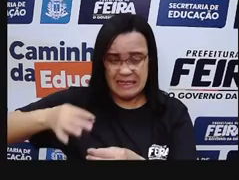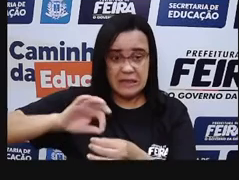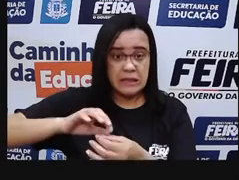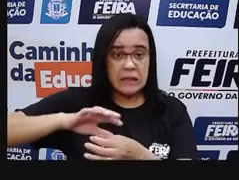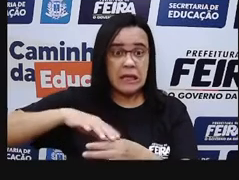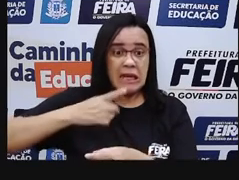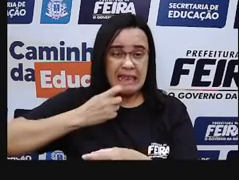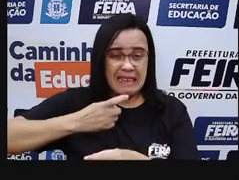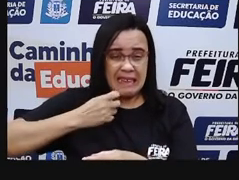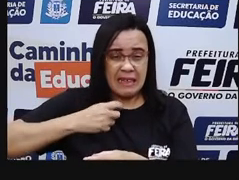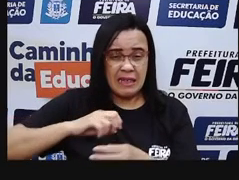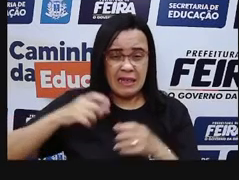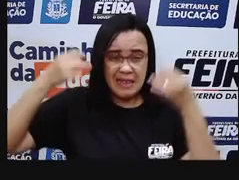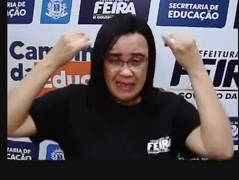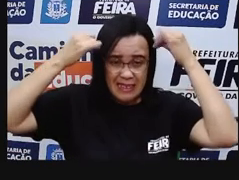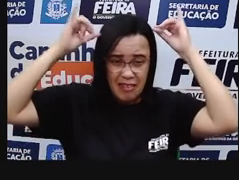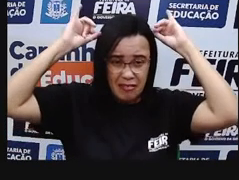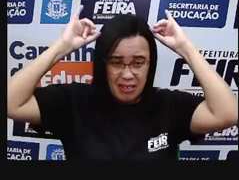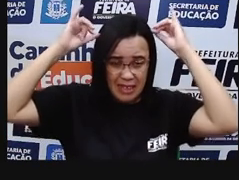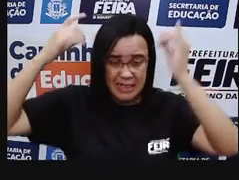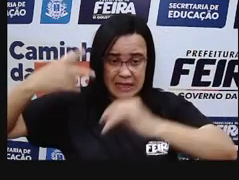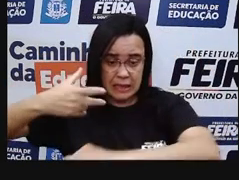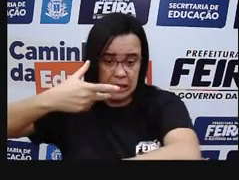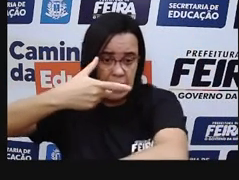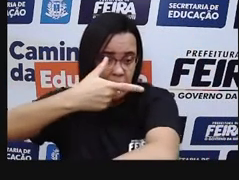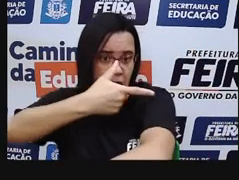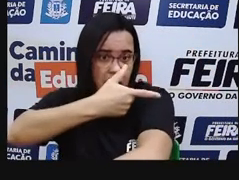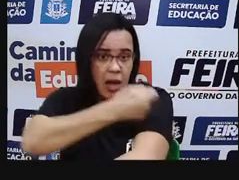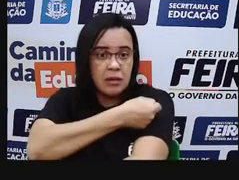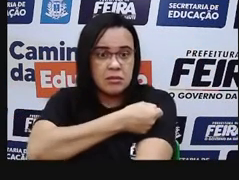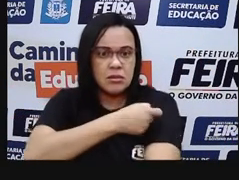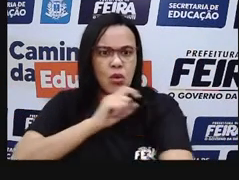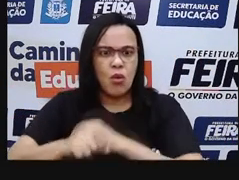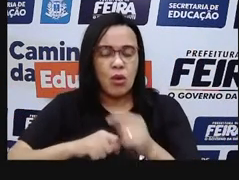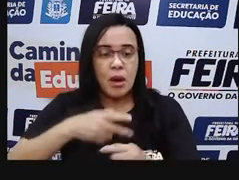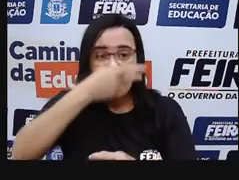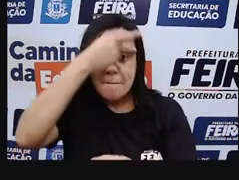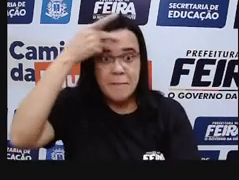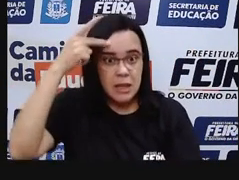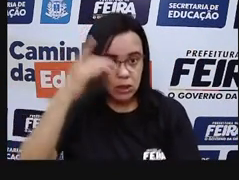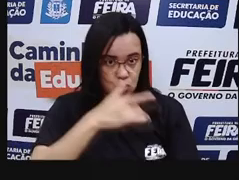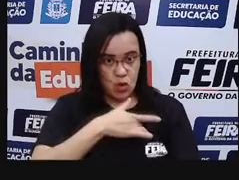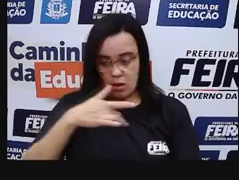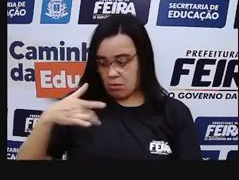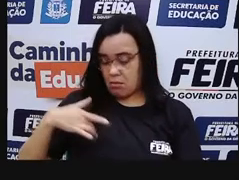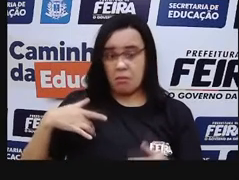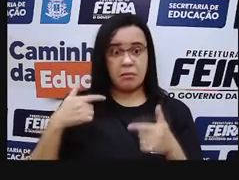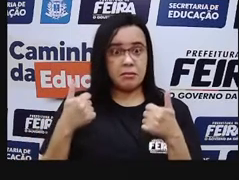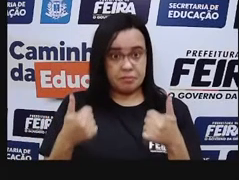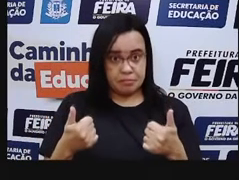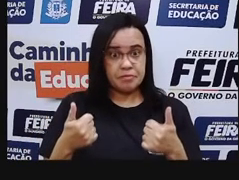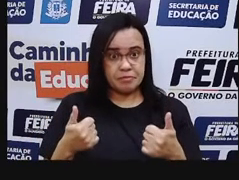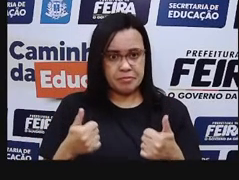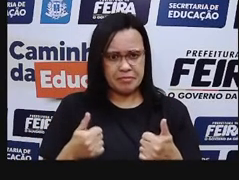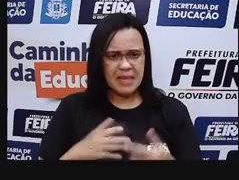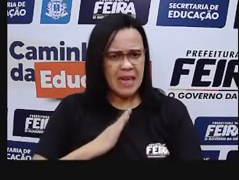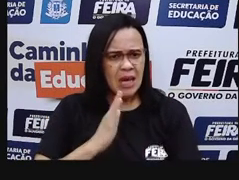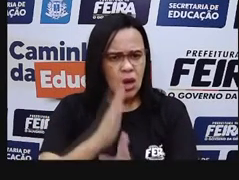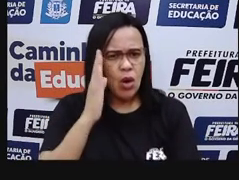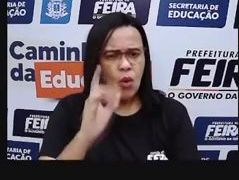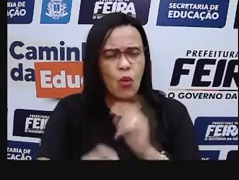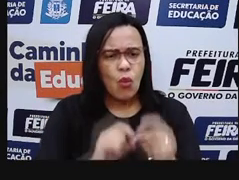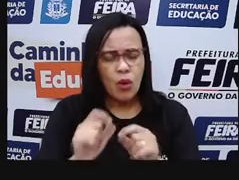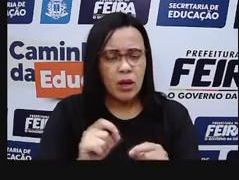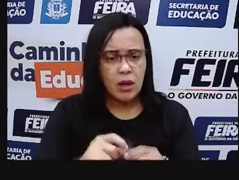pessoas seres humanos saudáveis o que é que ele descobriu com isso que essas pessoas ficavam imunizados